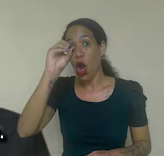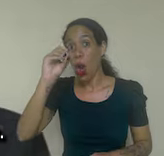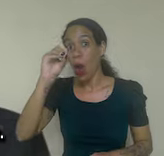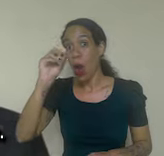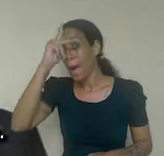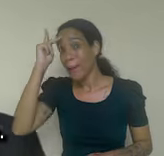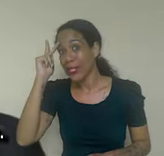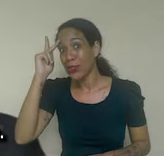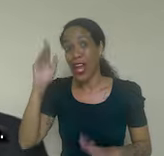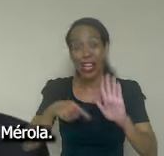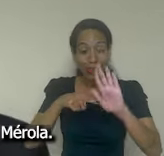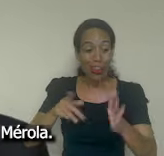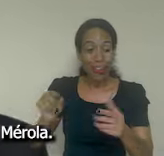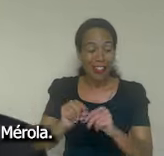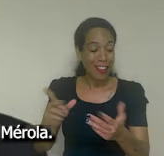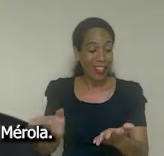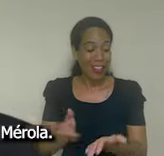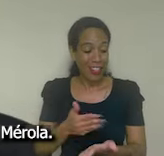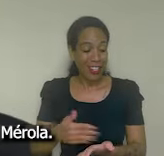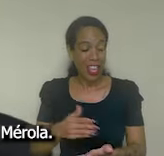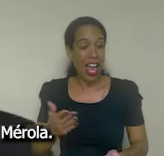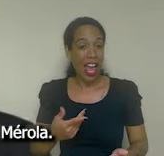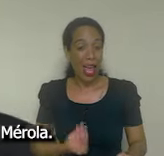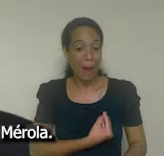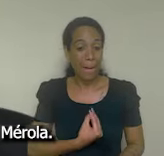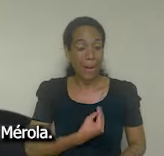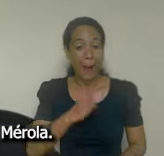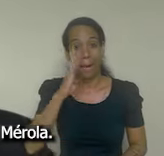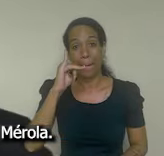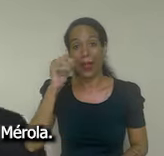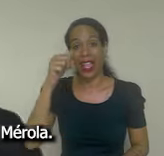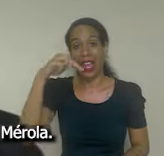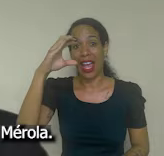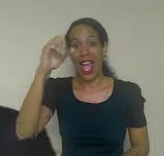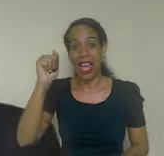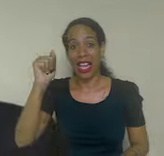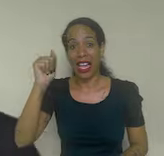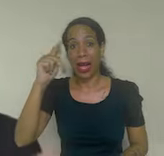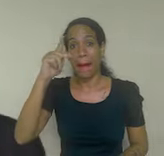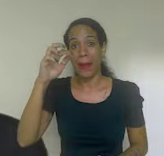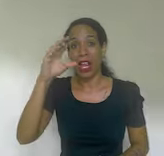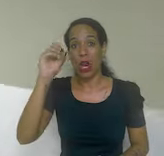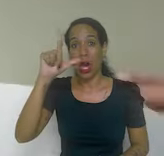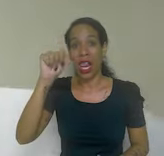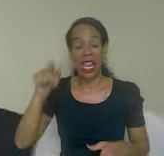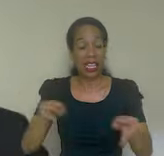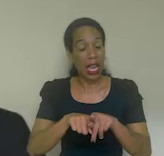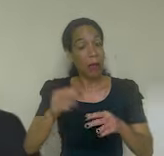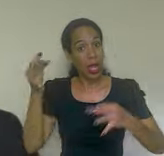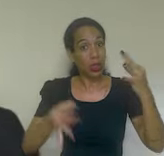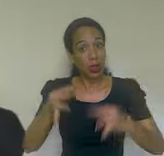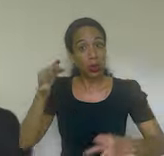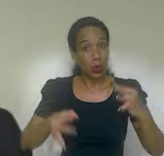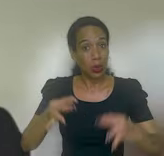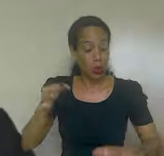obra que eu tenho aqui em mãos, temos também a presença da nossa colega Bianca Merola, também é juíza aqui do